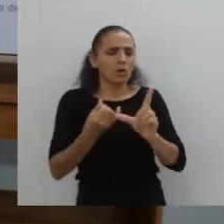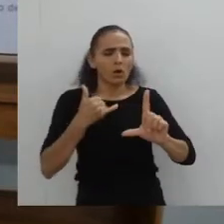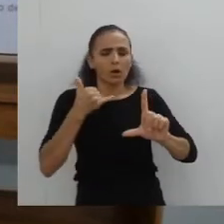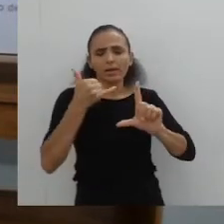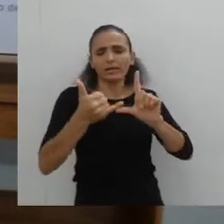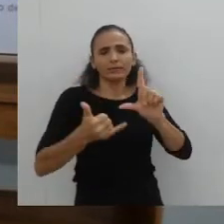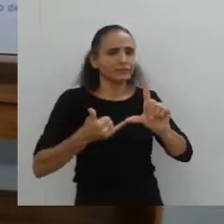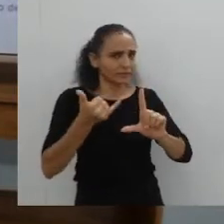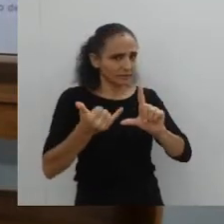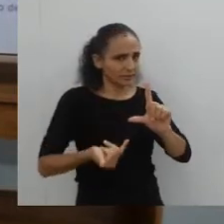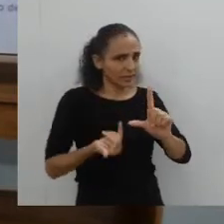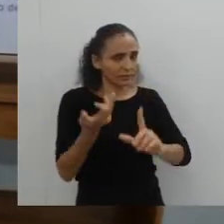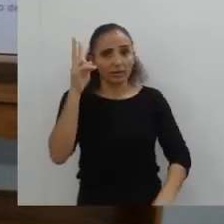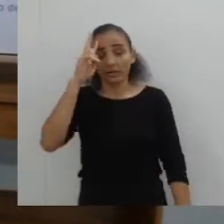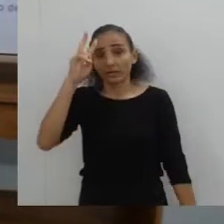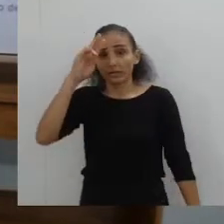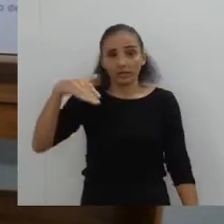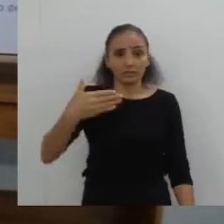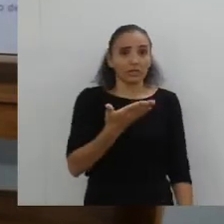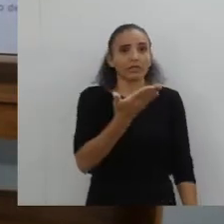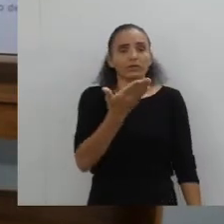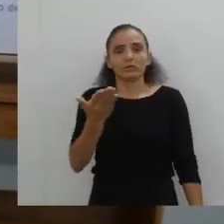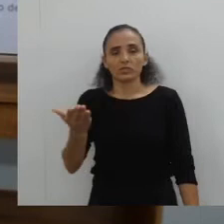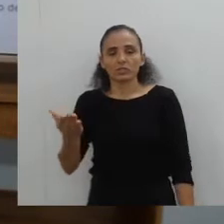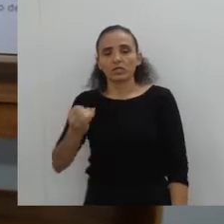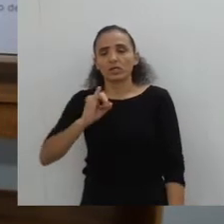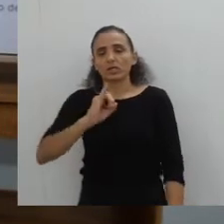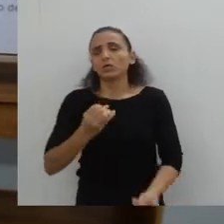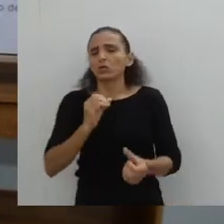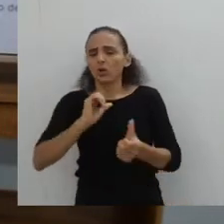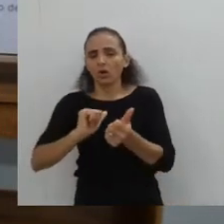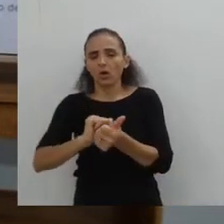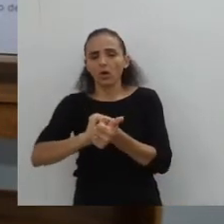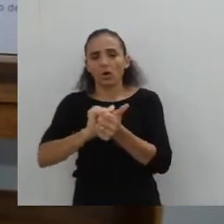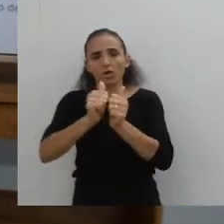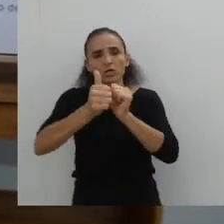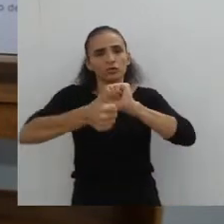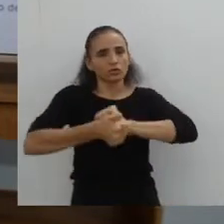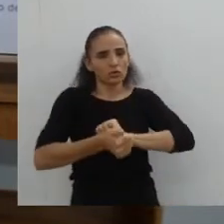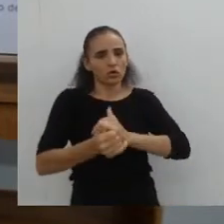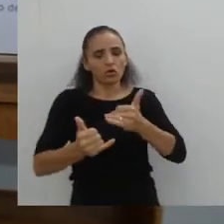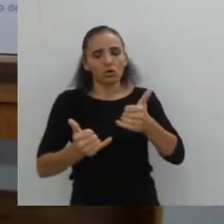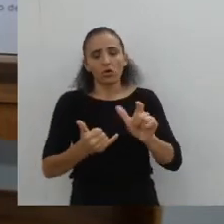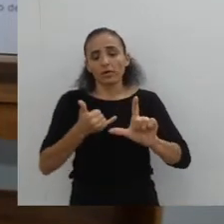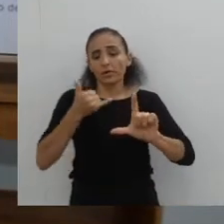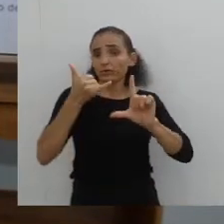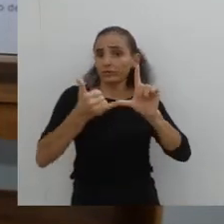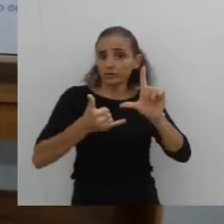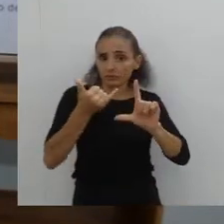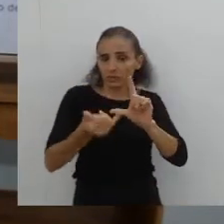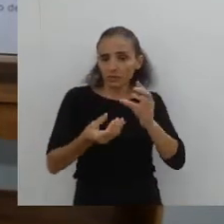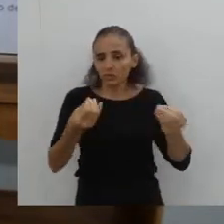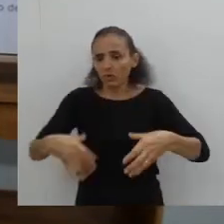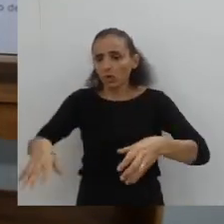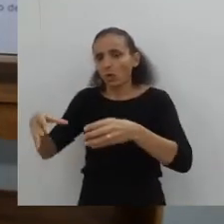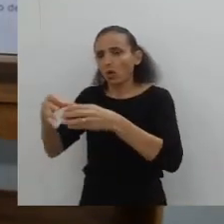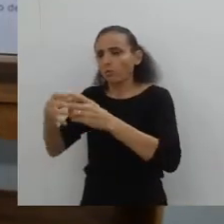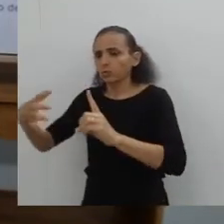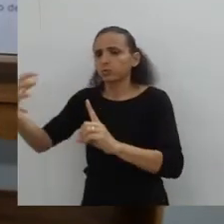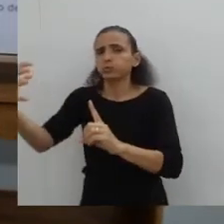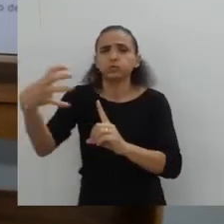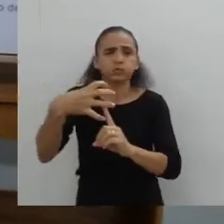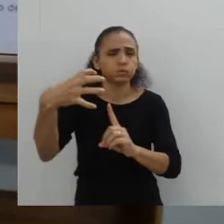que eu quero te lembrar? Eu quero te lembrar aqui que o jogo e o esporte, eles são produções culturais que recebem fortes